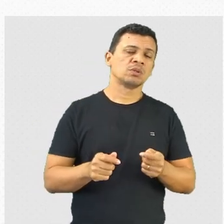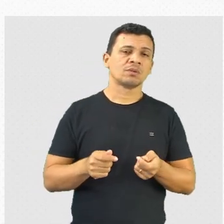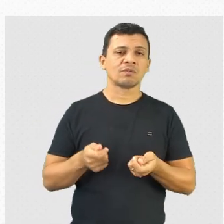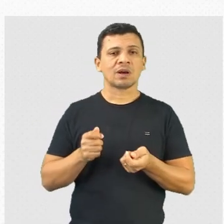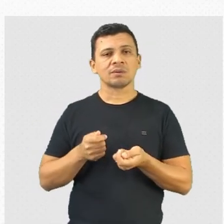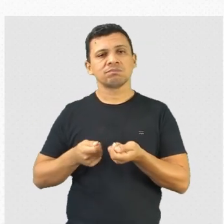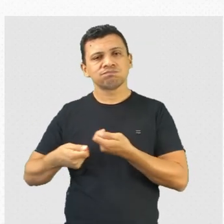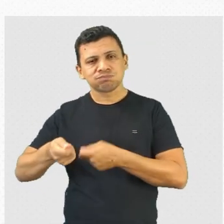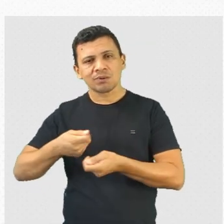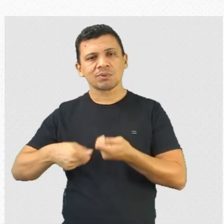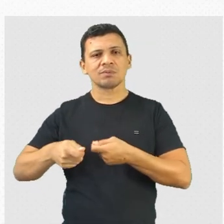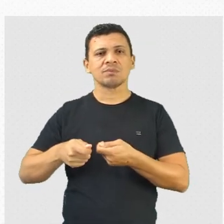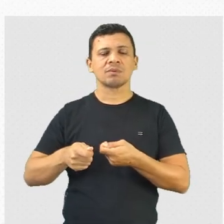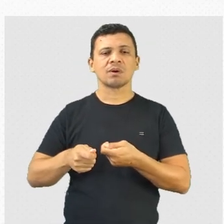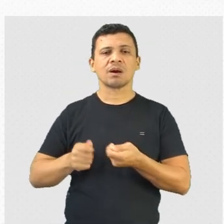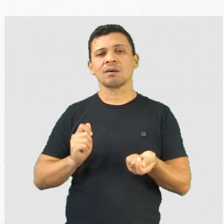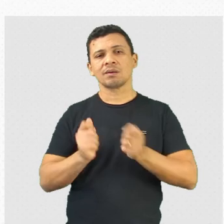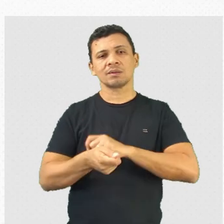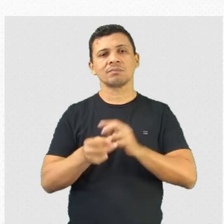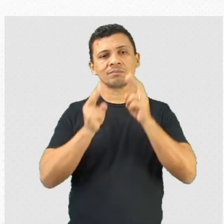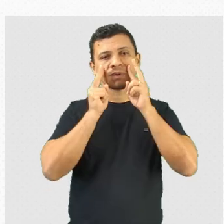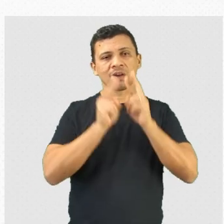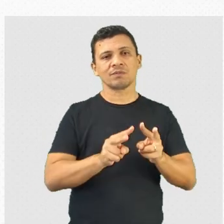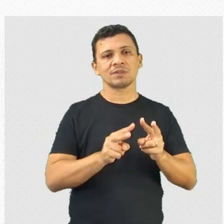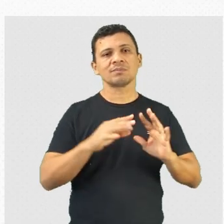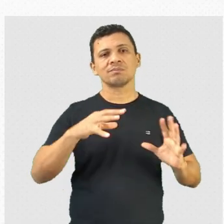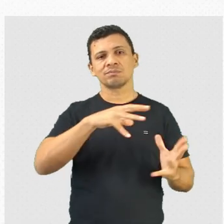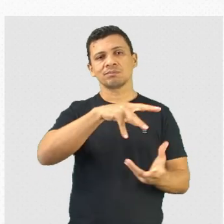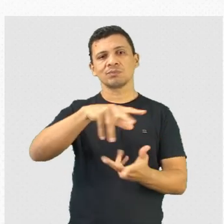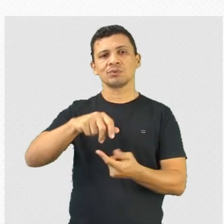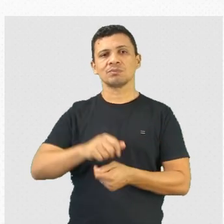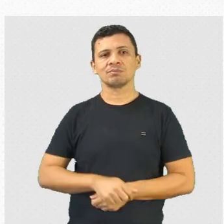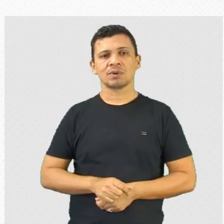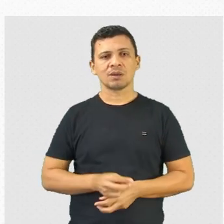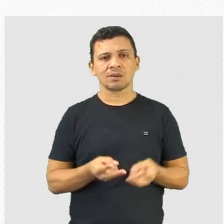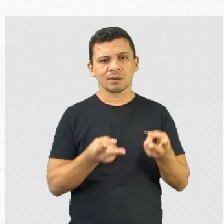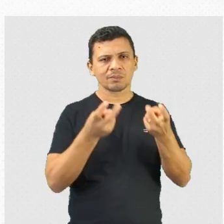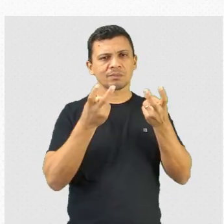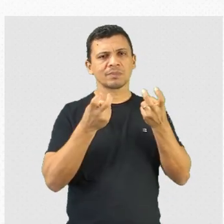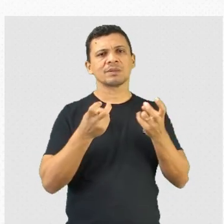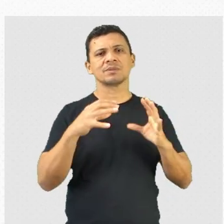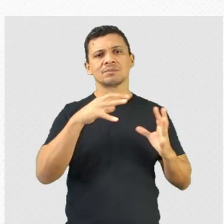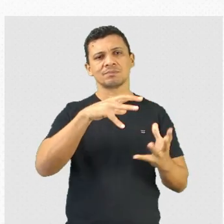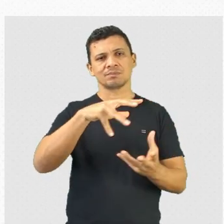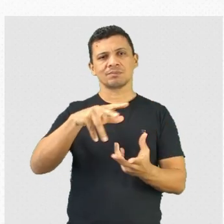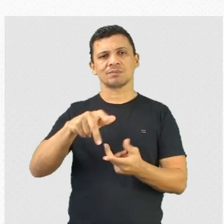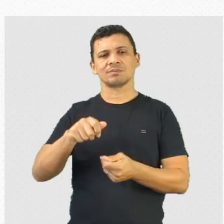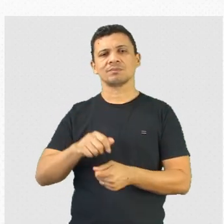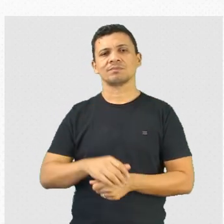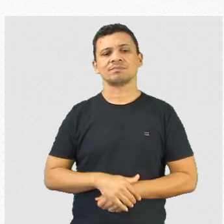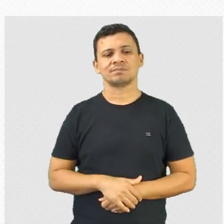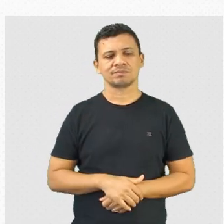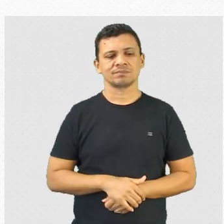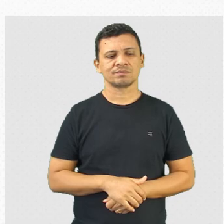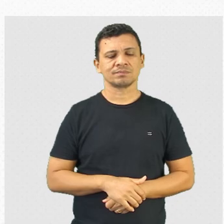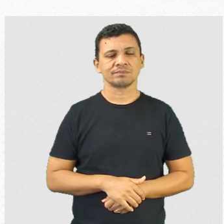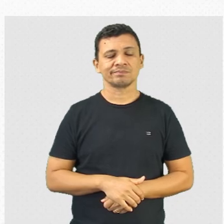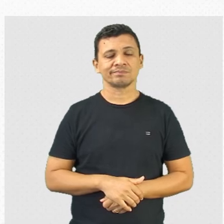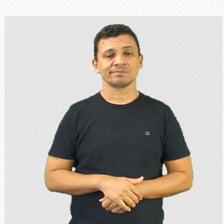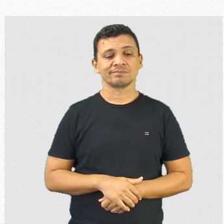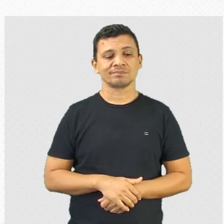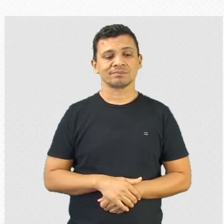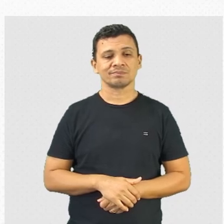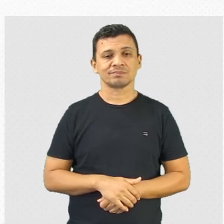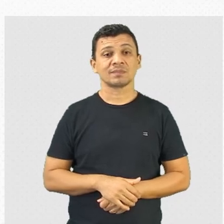vai tentando moldar a nossa forma de ver o mundo, a nossa leitura de mundo, perfeito? Então é